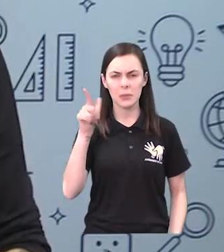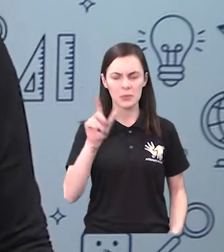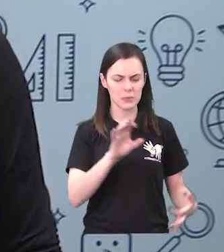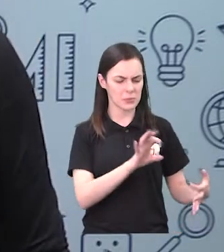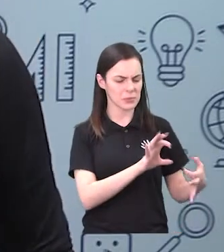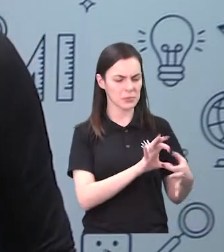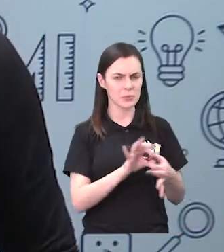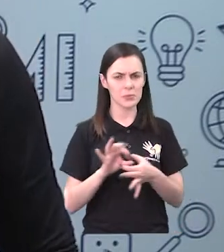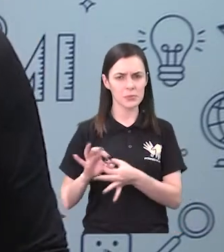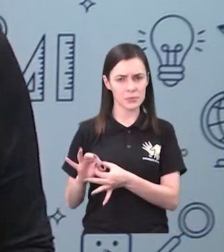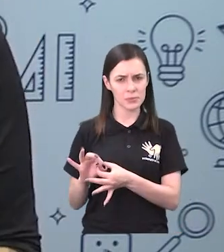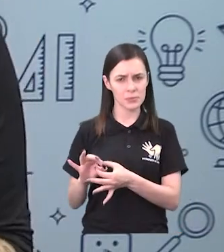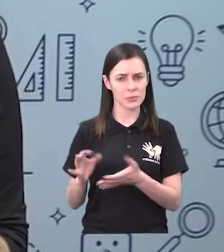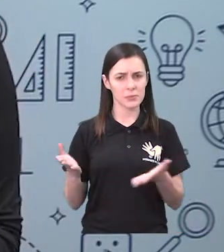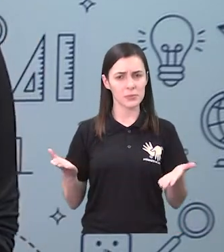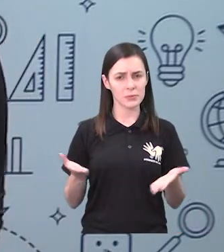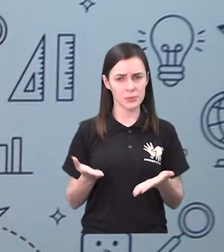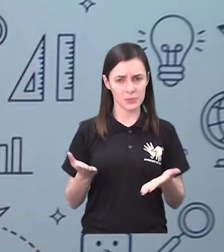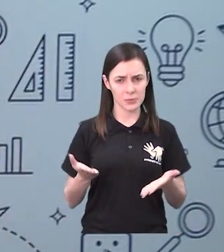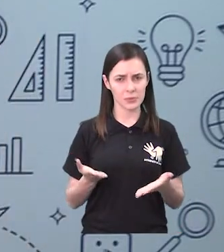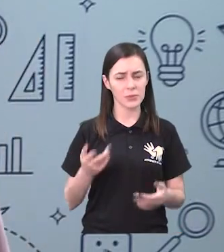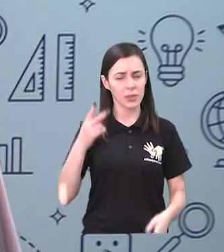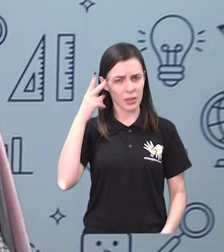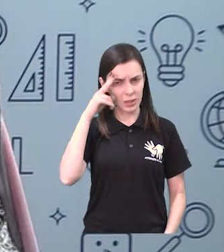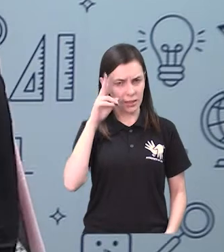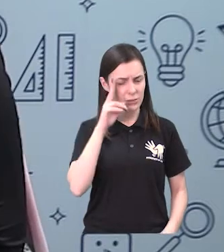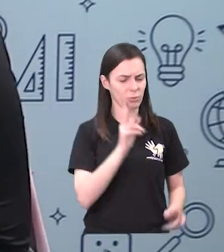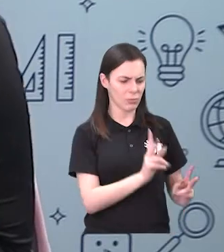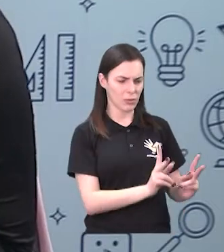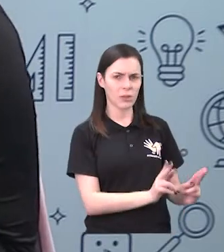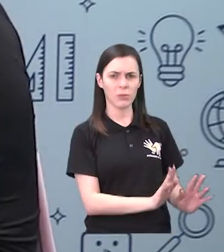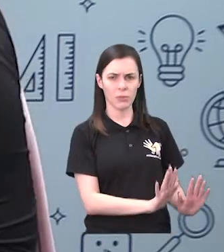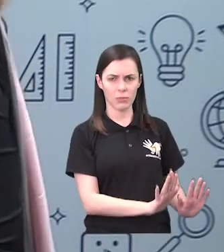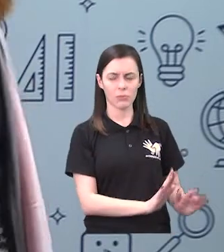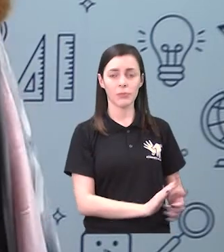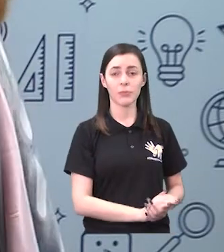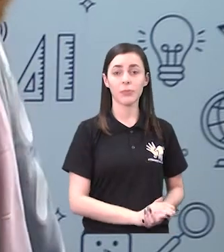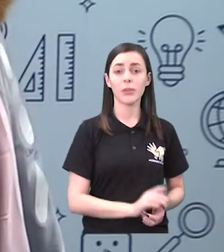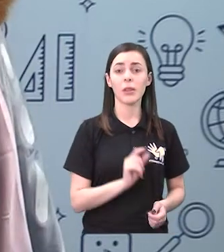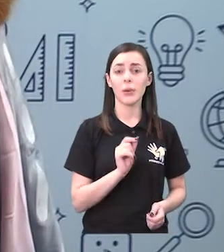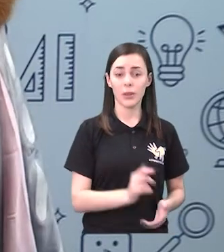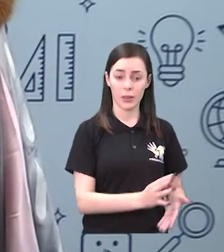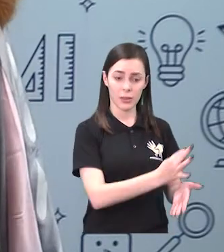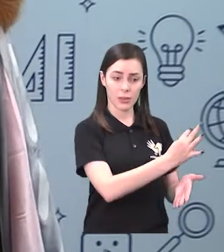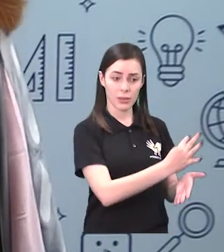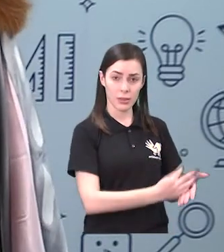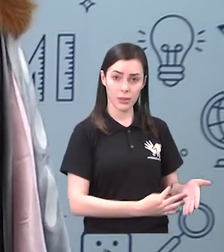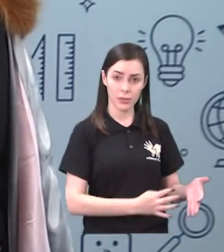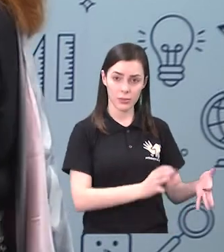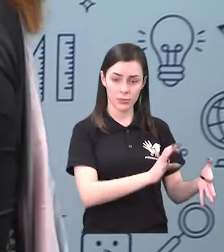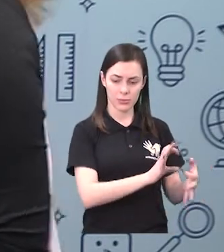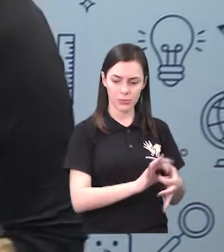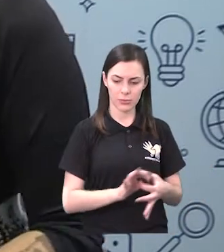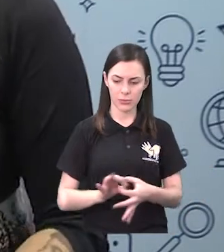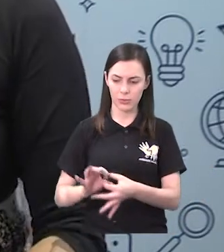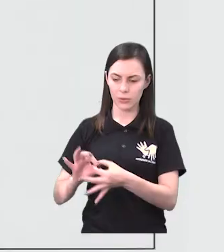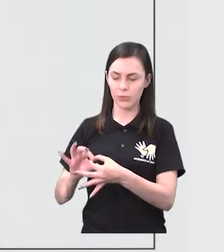próxima conexão que a gente vai vai fazer a partir dessa mesma história que é a conexão